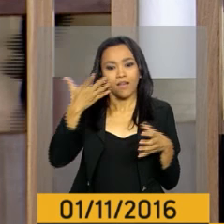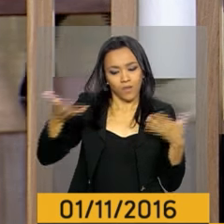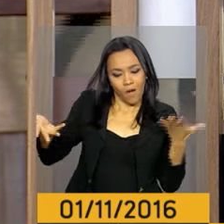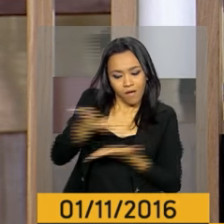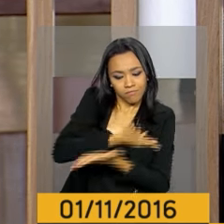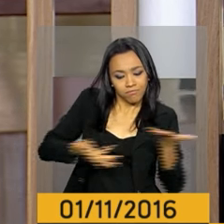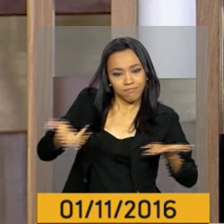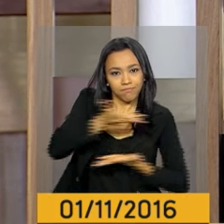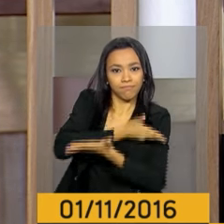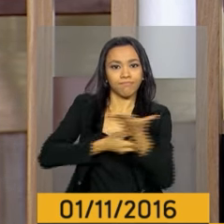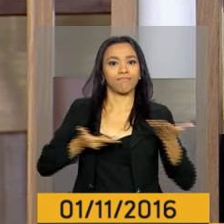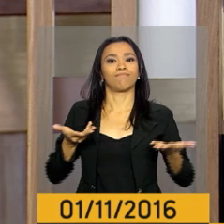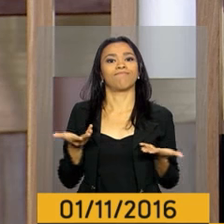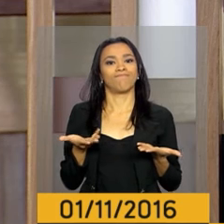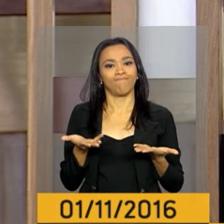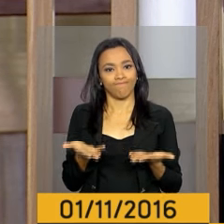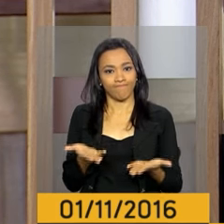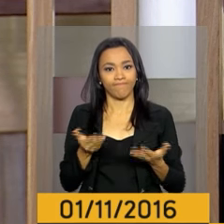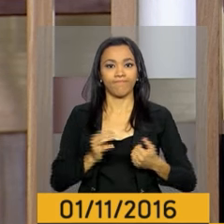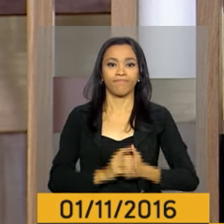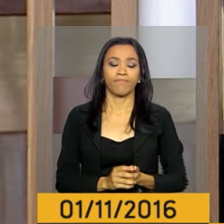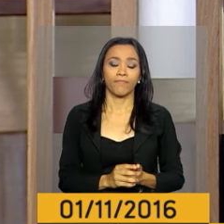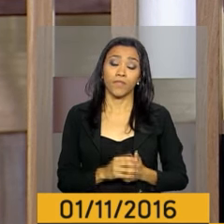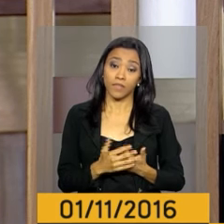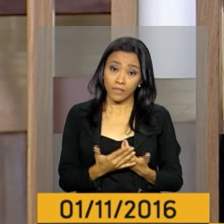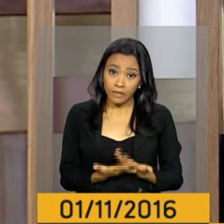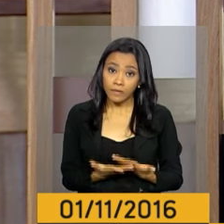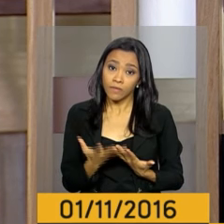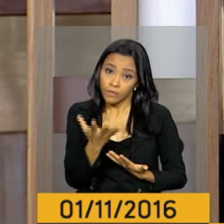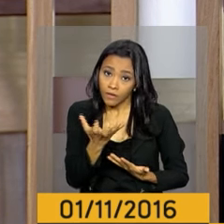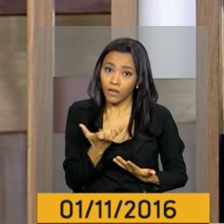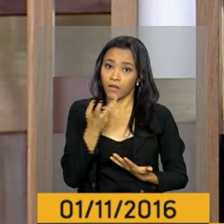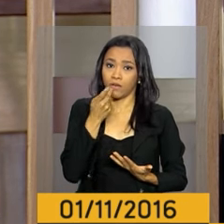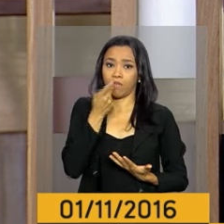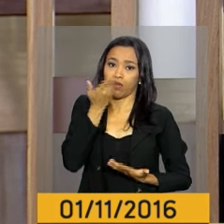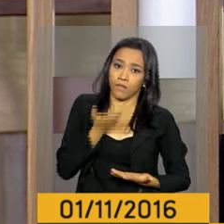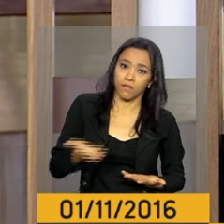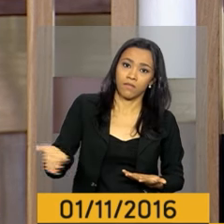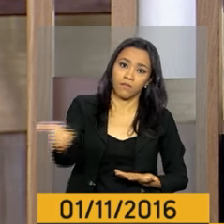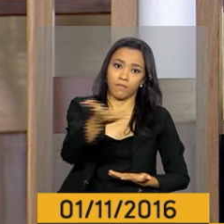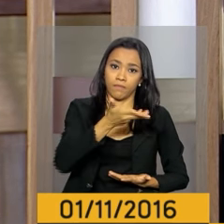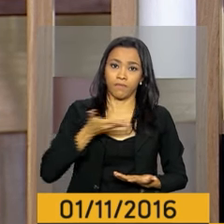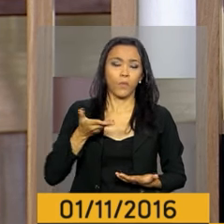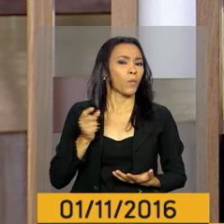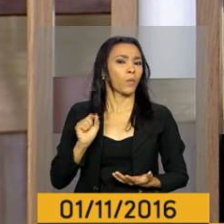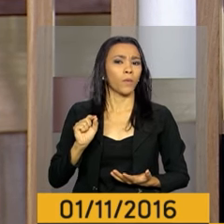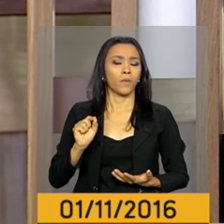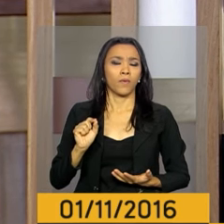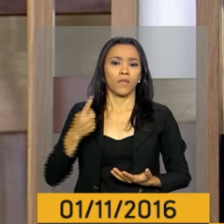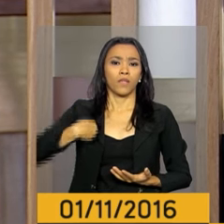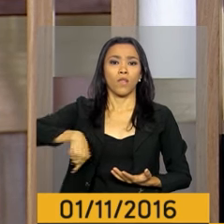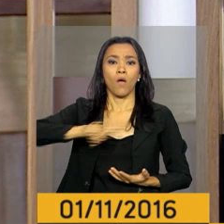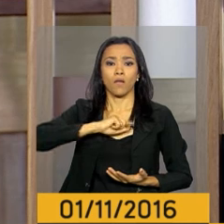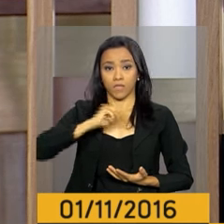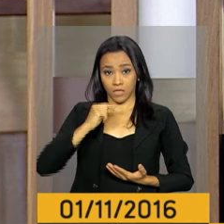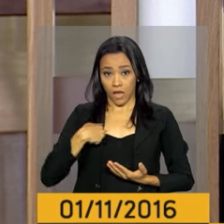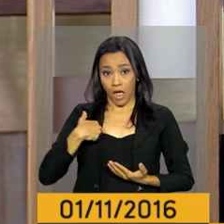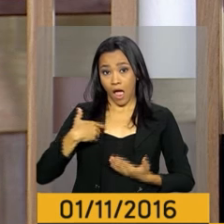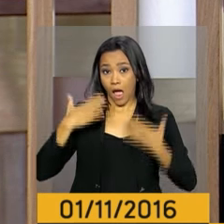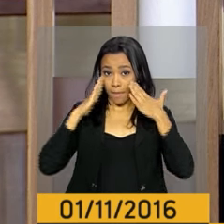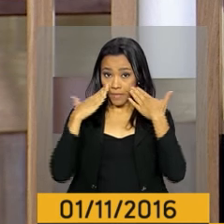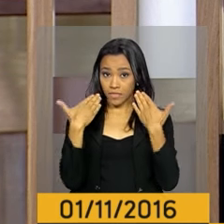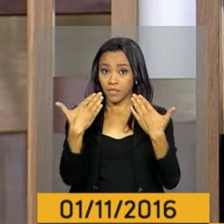do que já é, não é? Eu quero dizer que nós apresentamos um